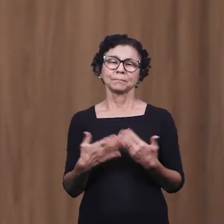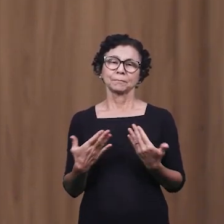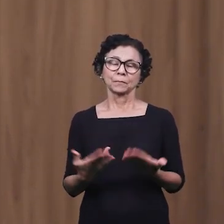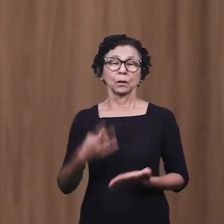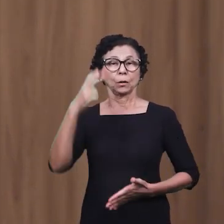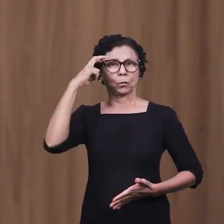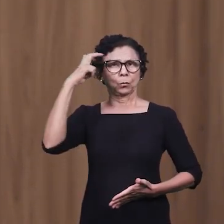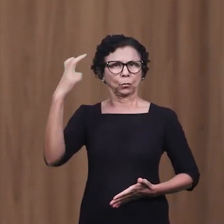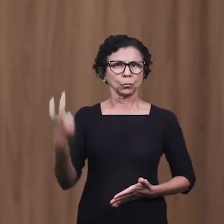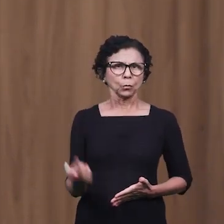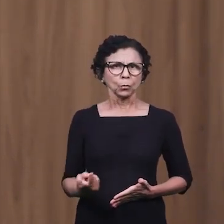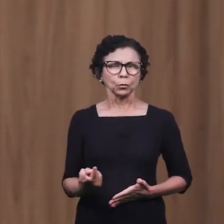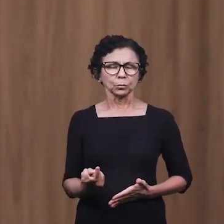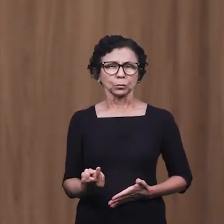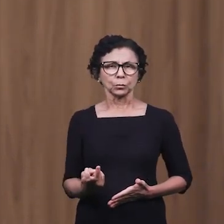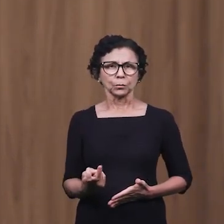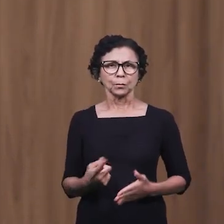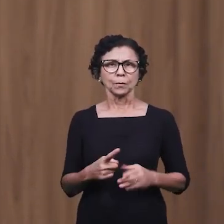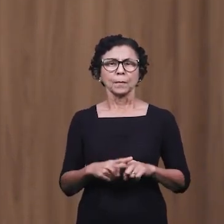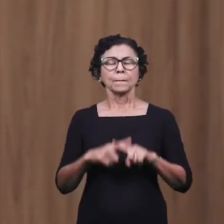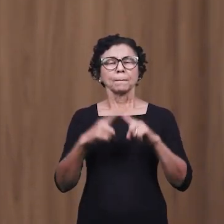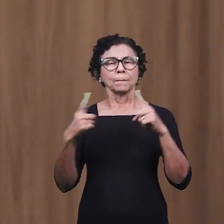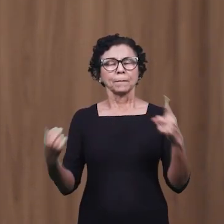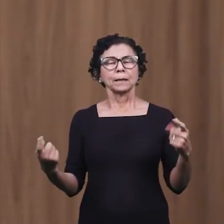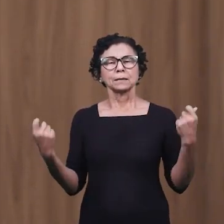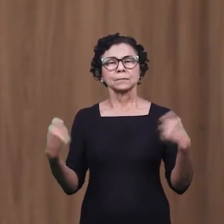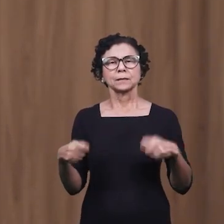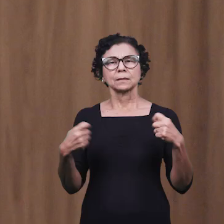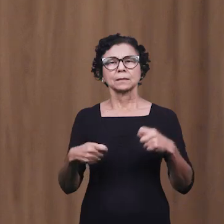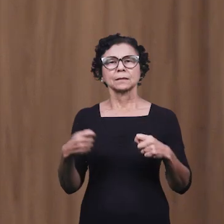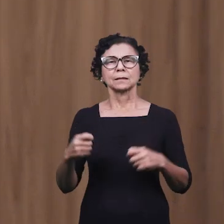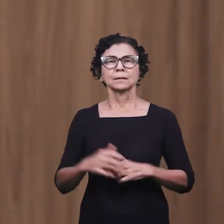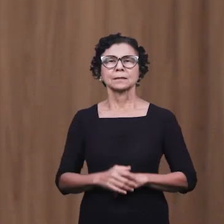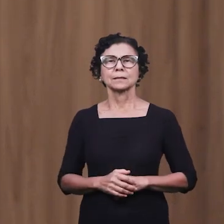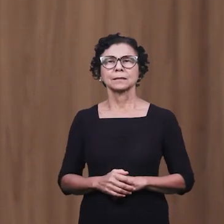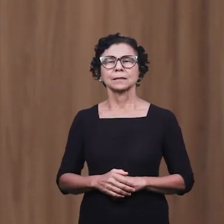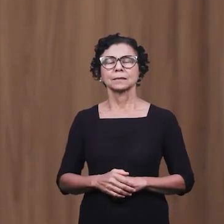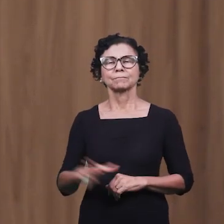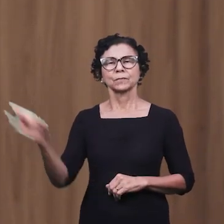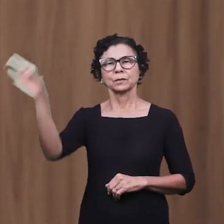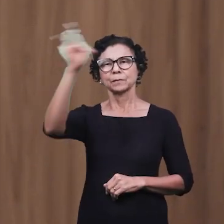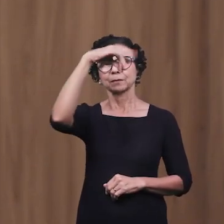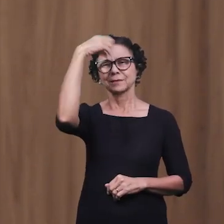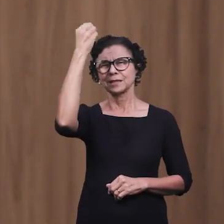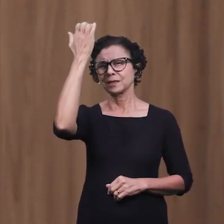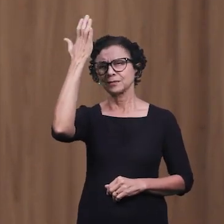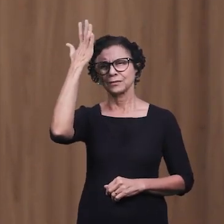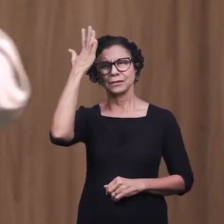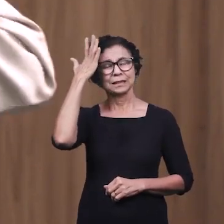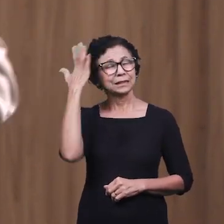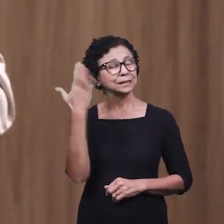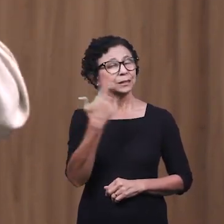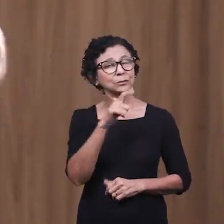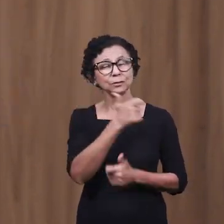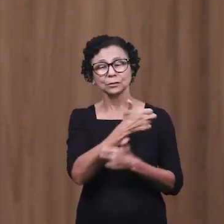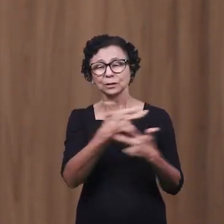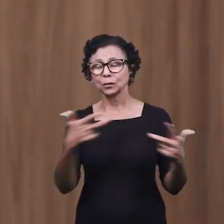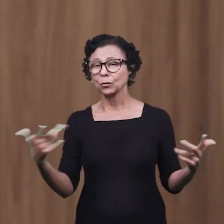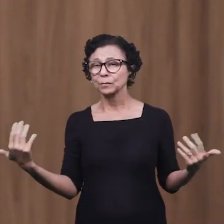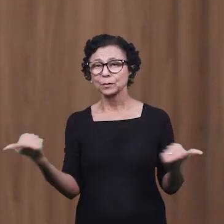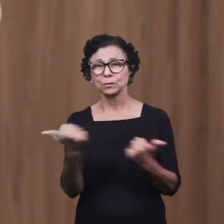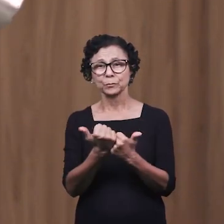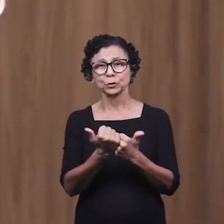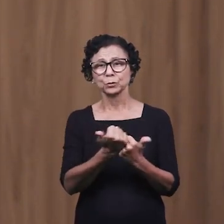seja, né, o homem gerado, a mensagem dele seja gerada pelo Espírito Santo. Revelação. Revelação. Não tem